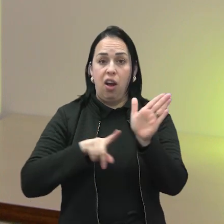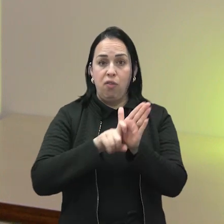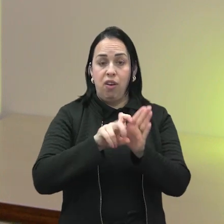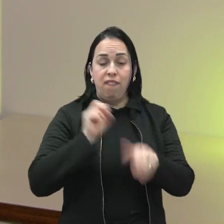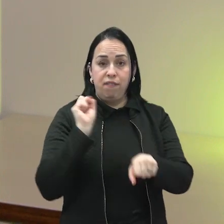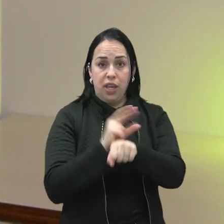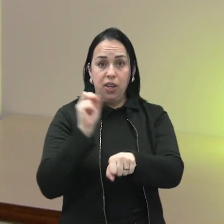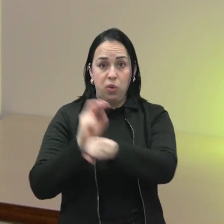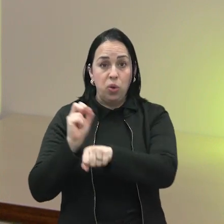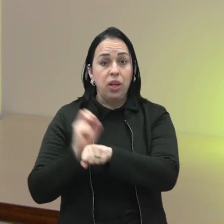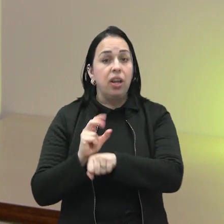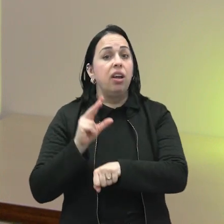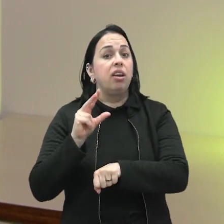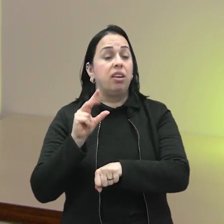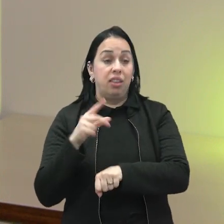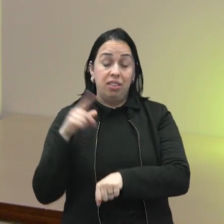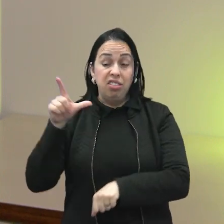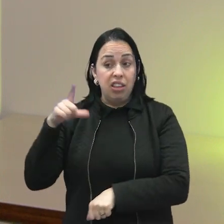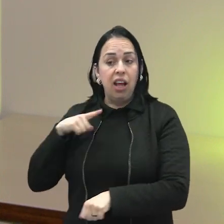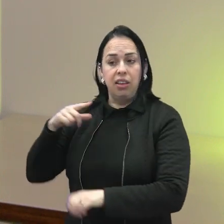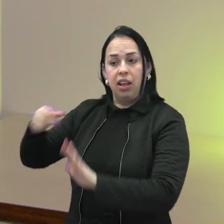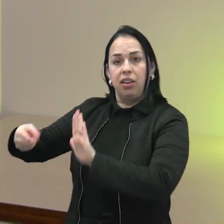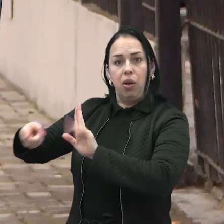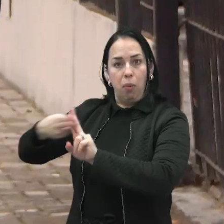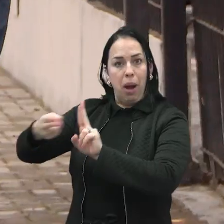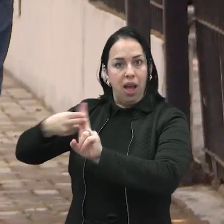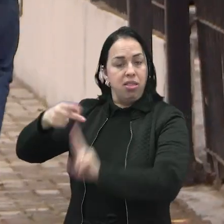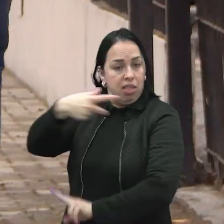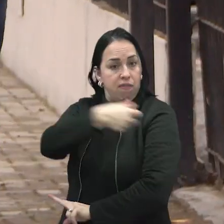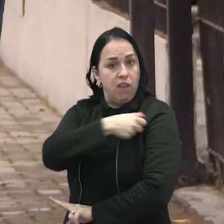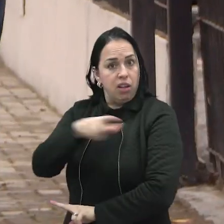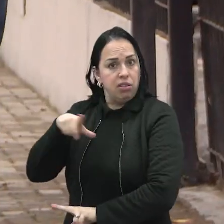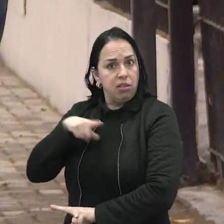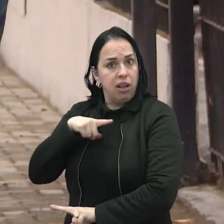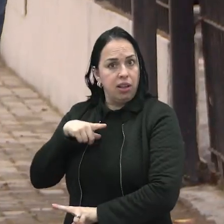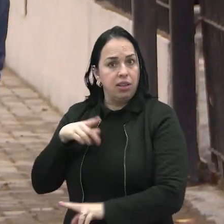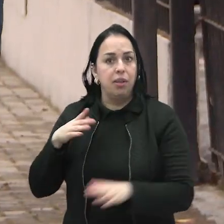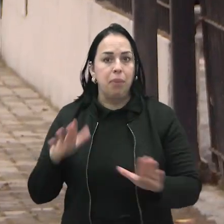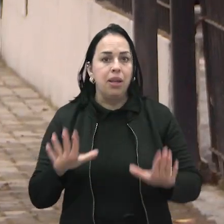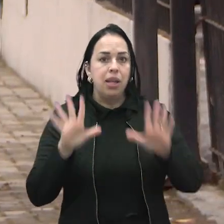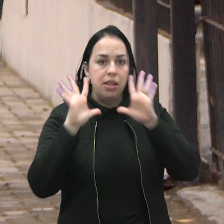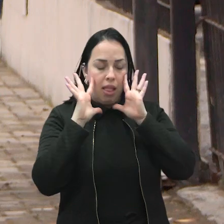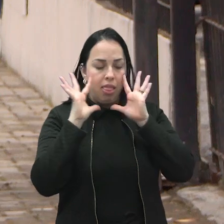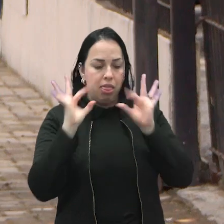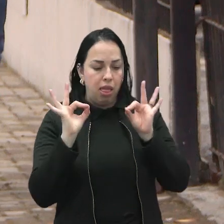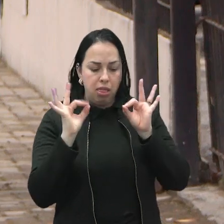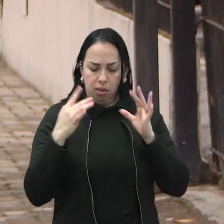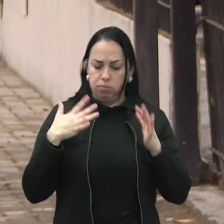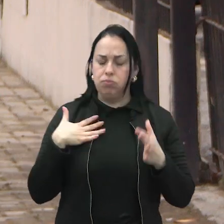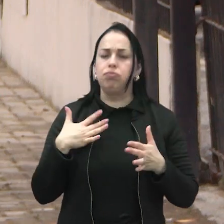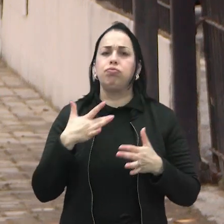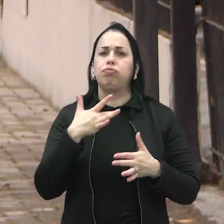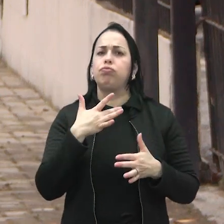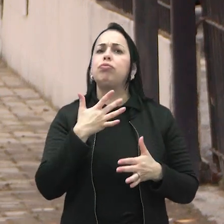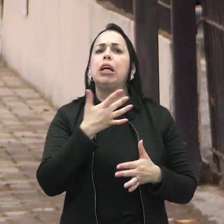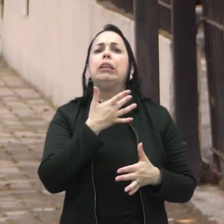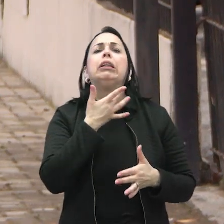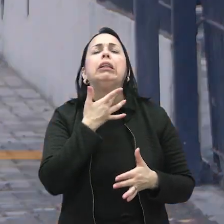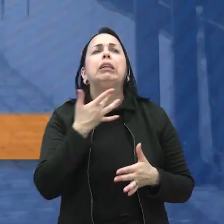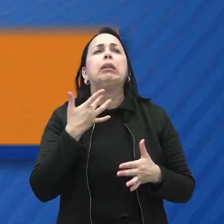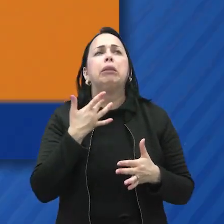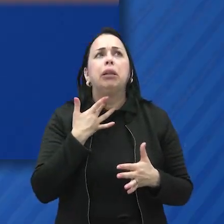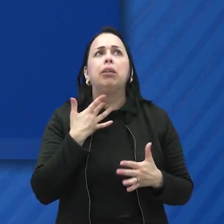que a gente tem vacina contra na rede pública. Além disso, ficar atento aos sinais da doença é